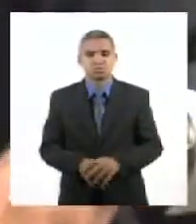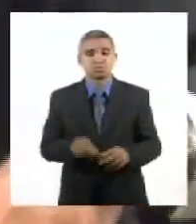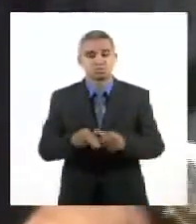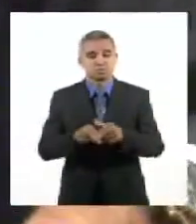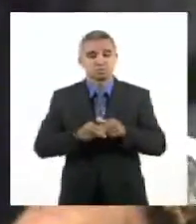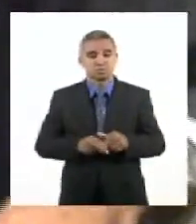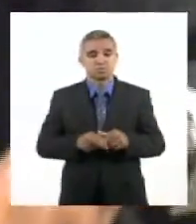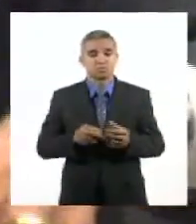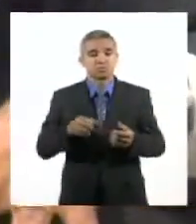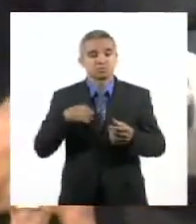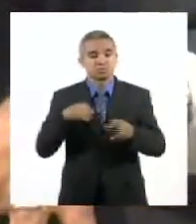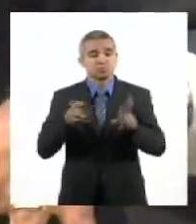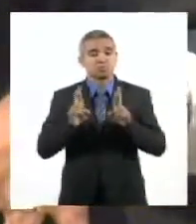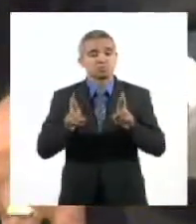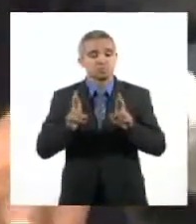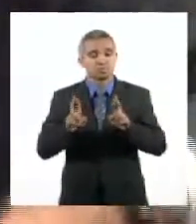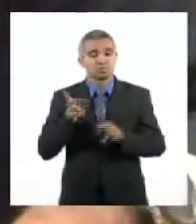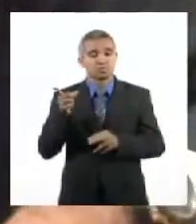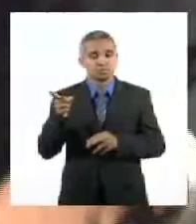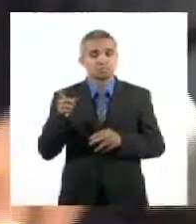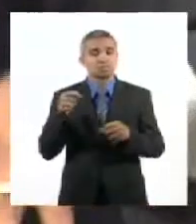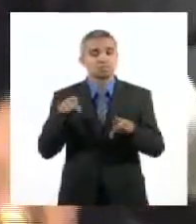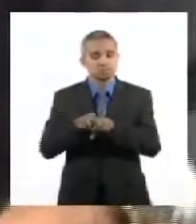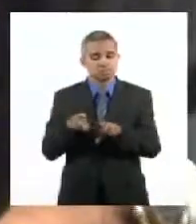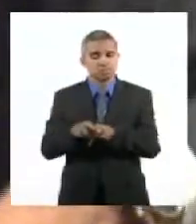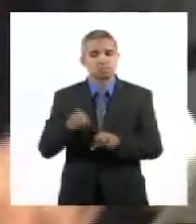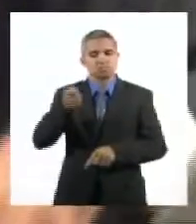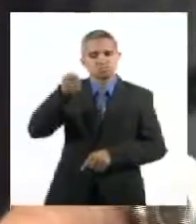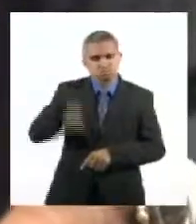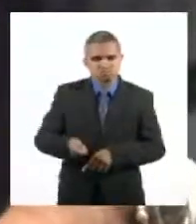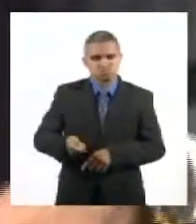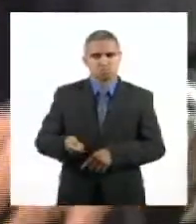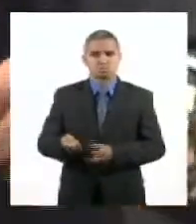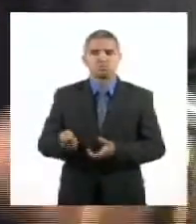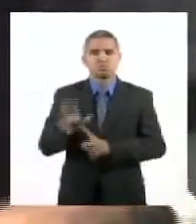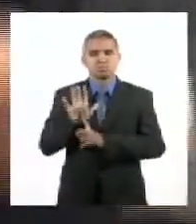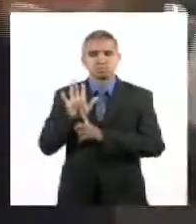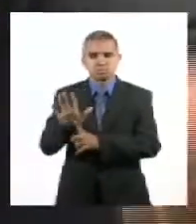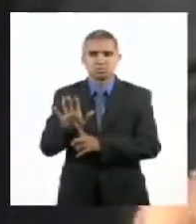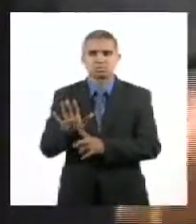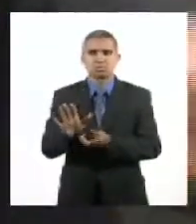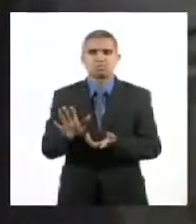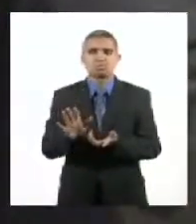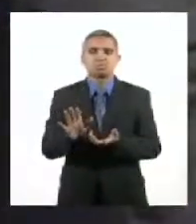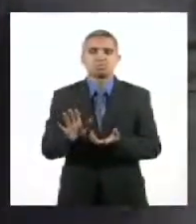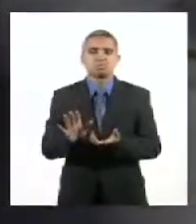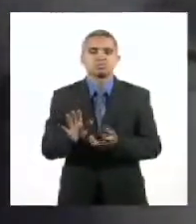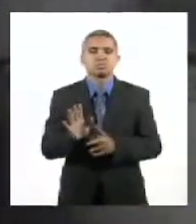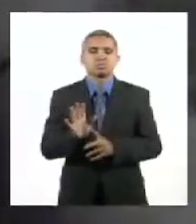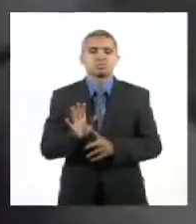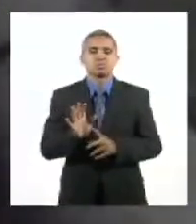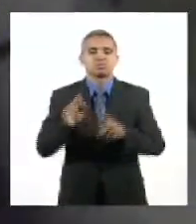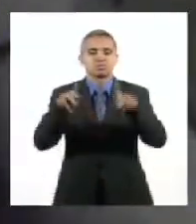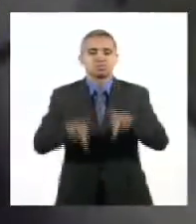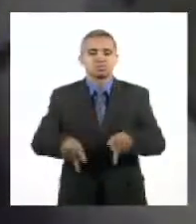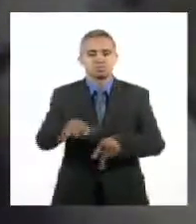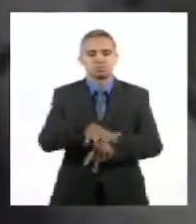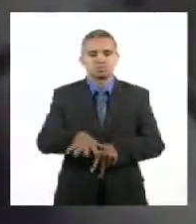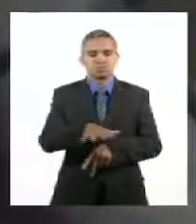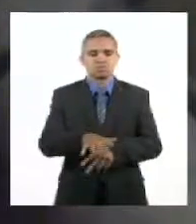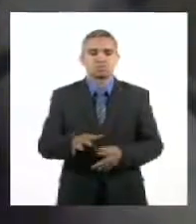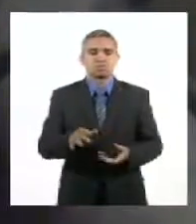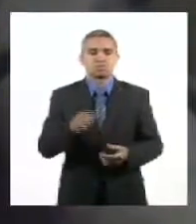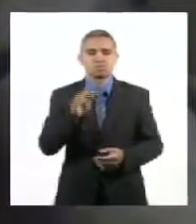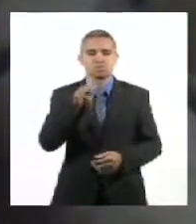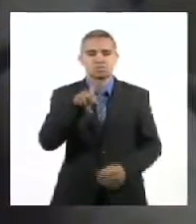ele também tenha essa personalidade, tenha esse caráter e mostre, dê uma resposta à população através do